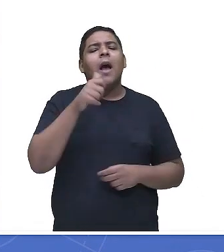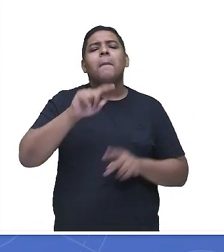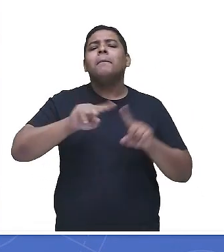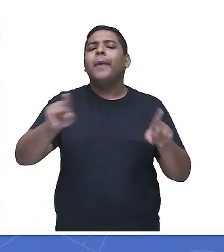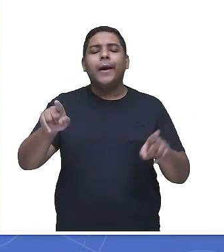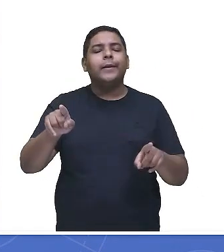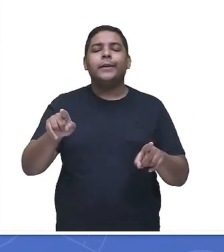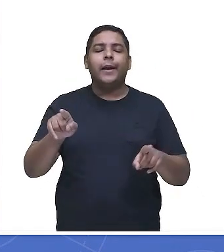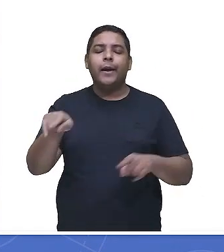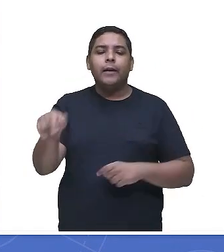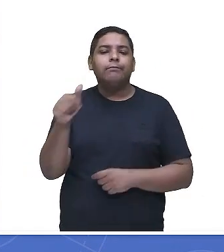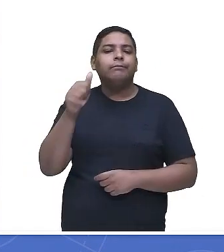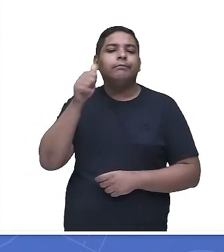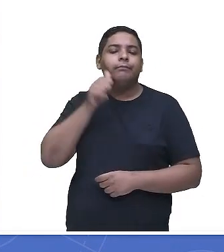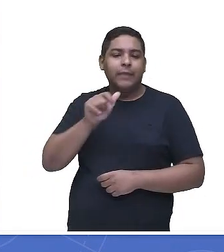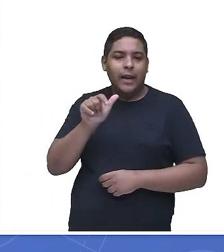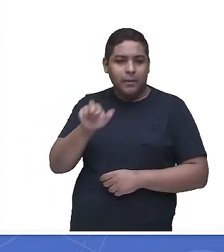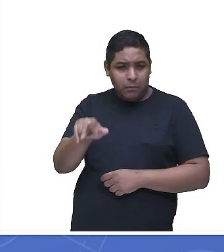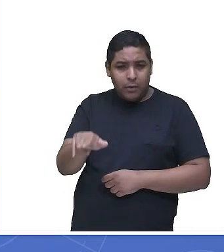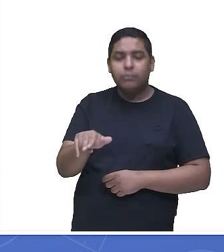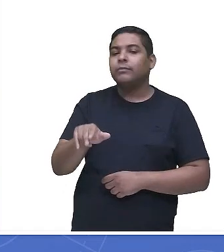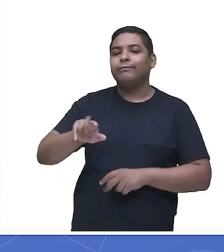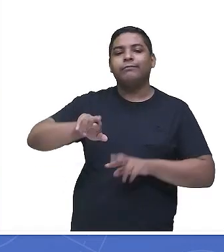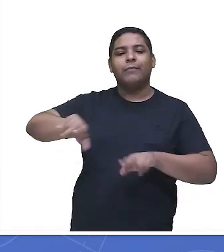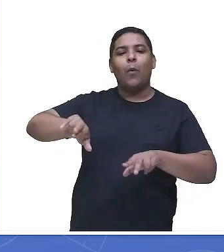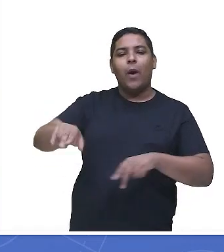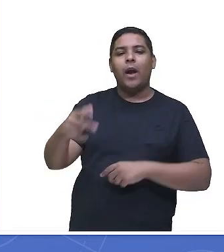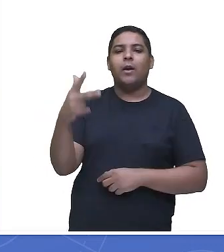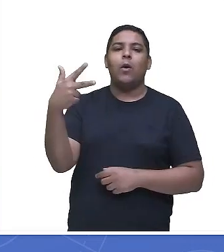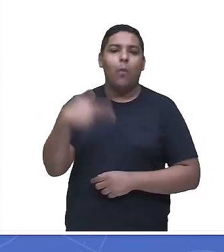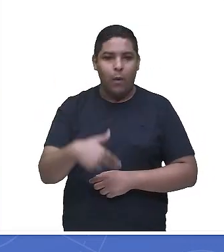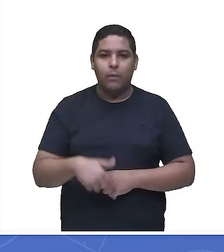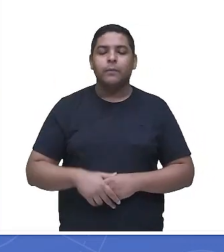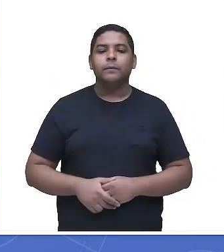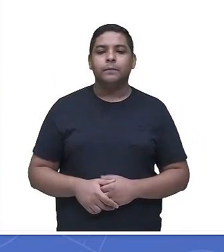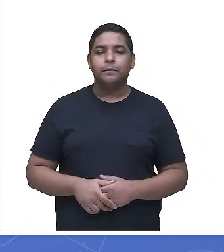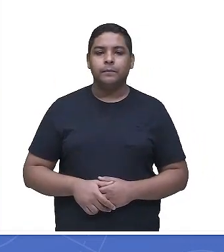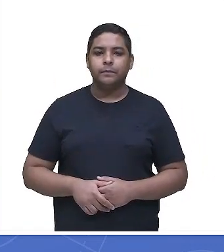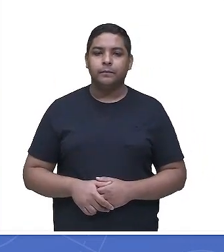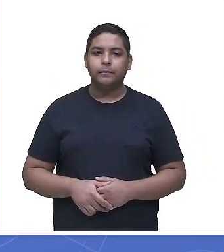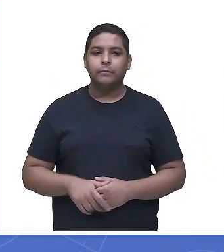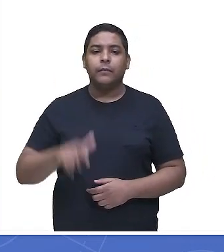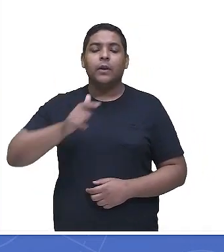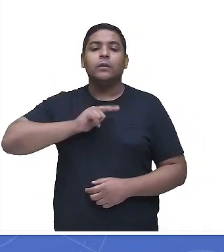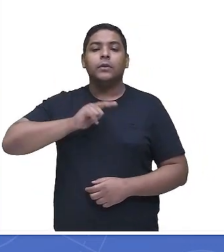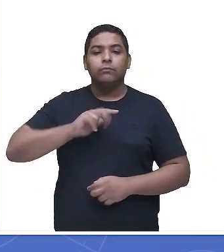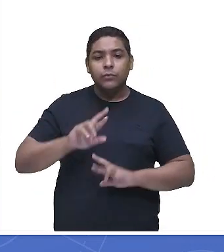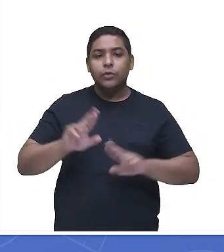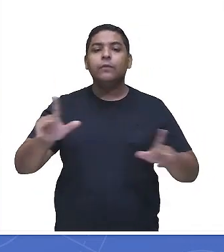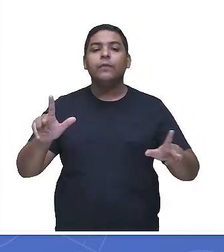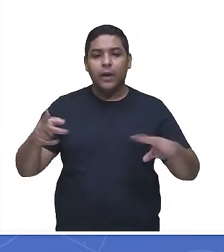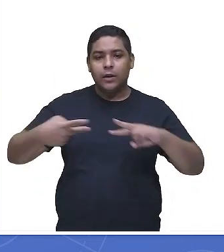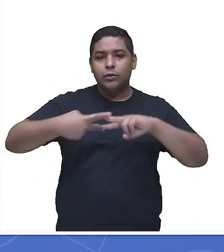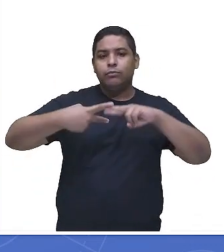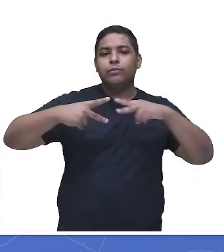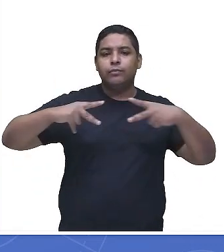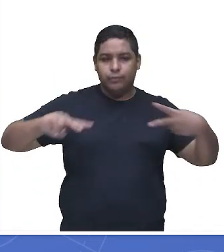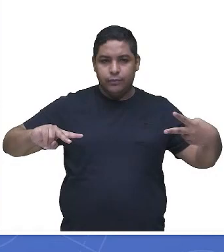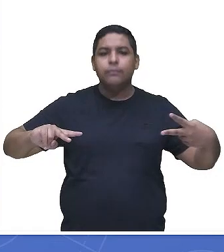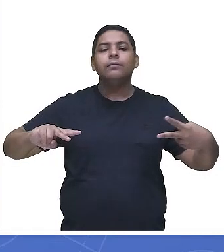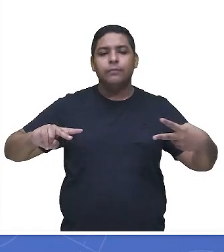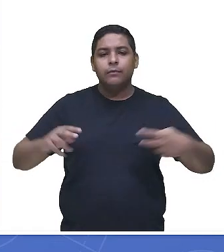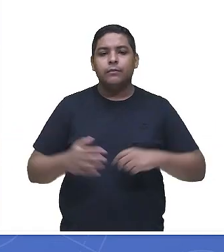Por quê? Porque eu tenho partes diferentes, não é? Eu tenho partes diferentes dos genes dos meus pais e os meus irmãos vão